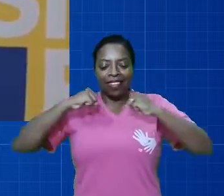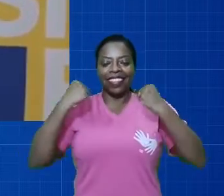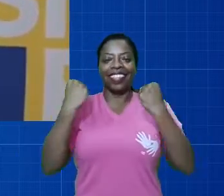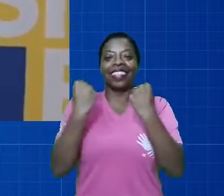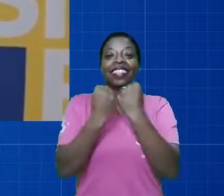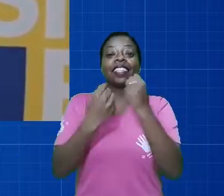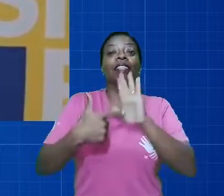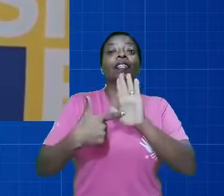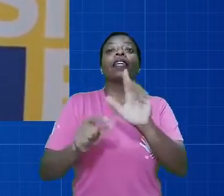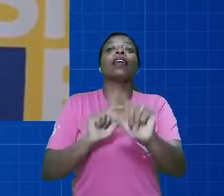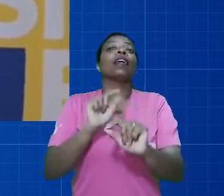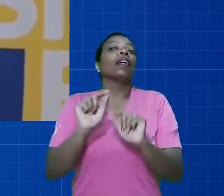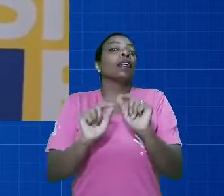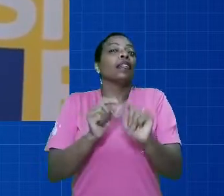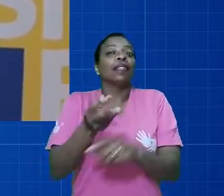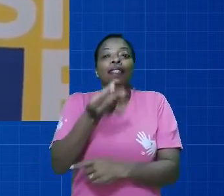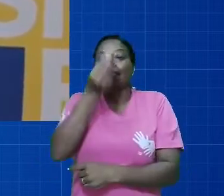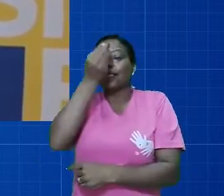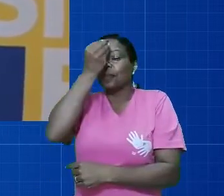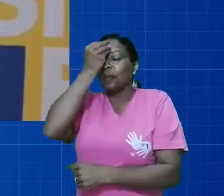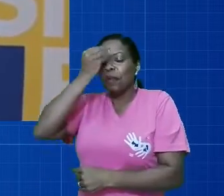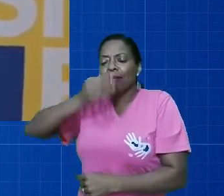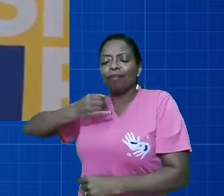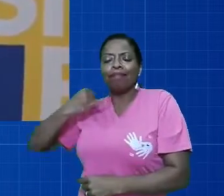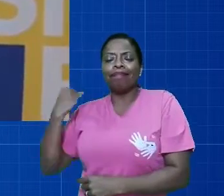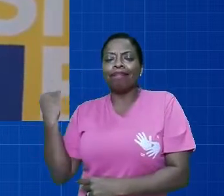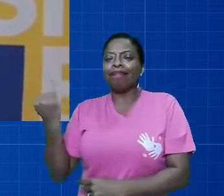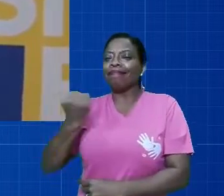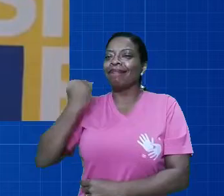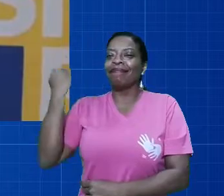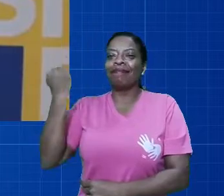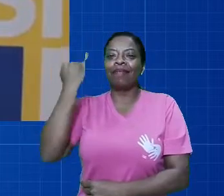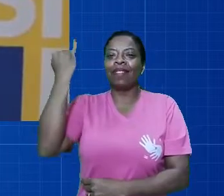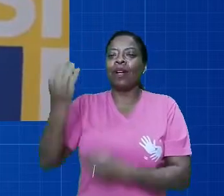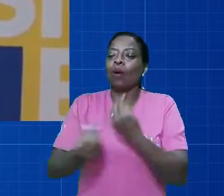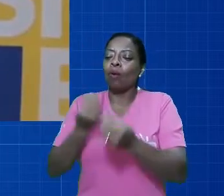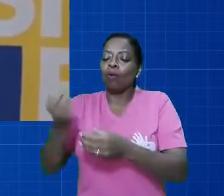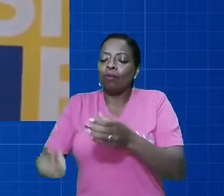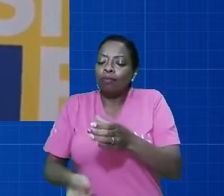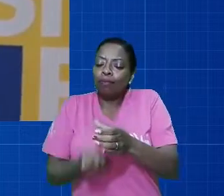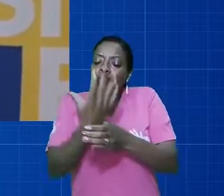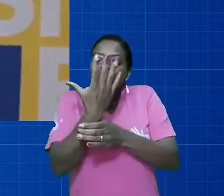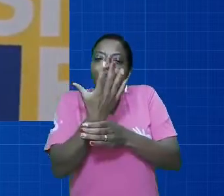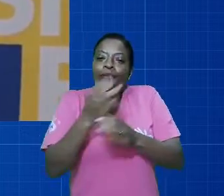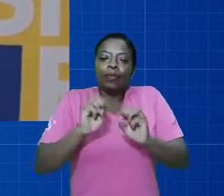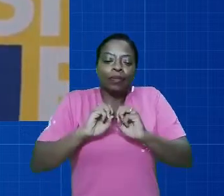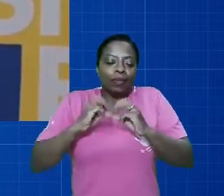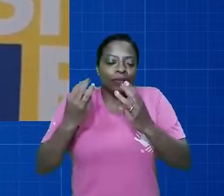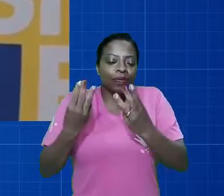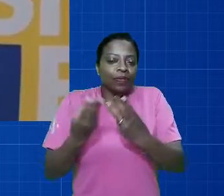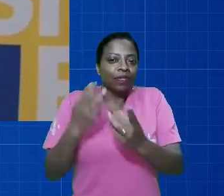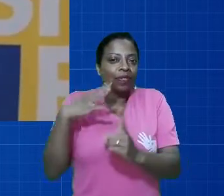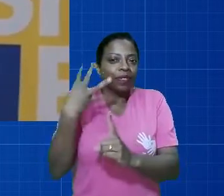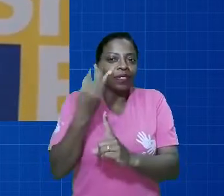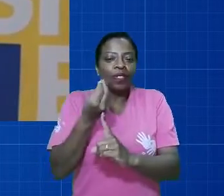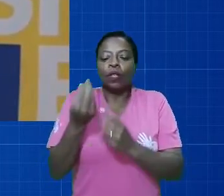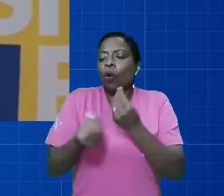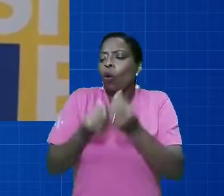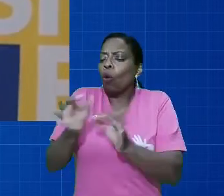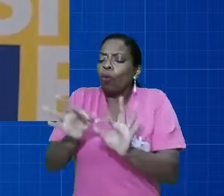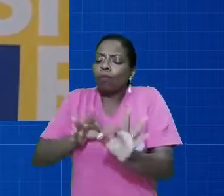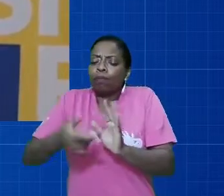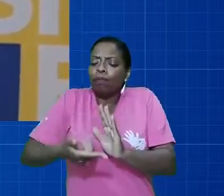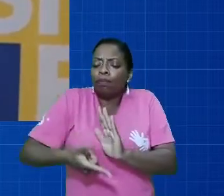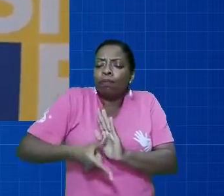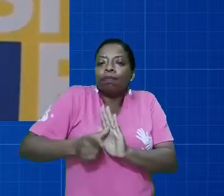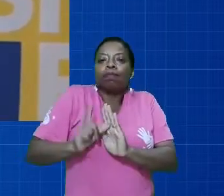seminário vai trazer umas memórias que são riquíssimas. Memórias de onde que nasceu esse espaço, como que foi